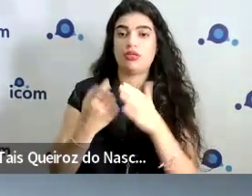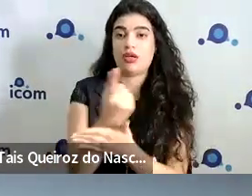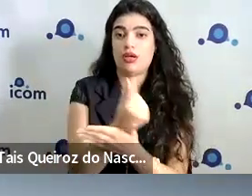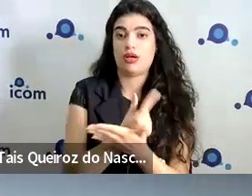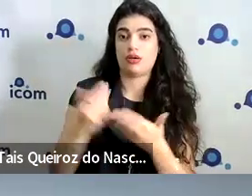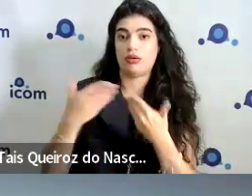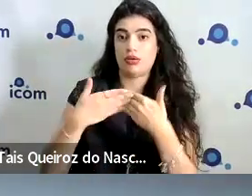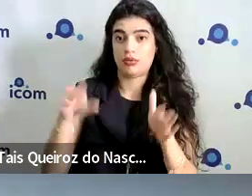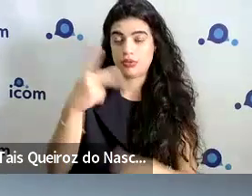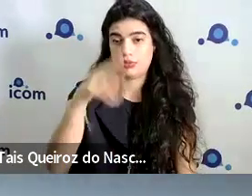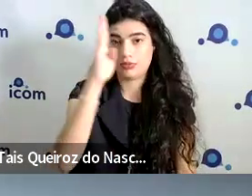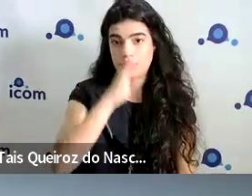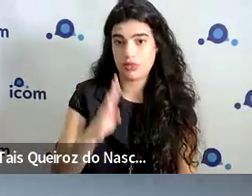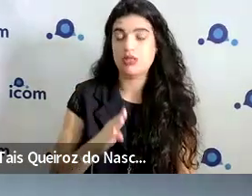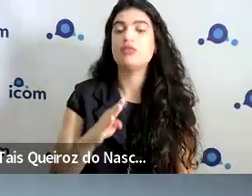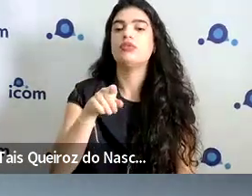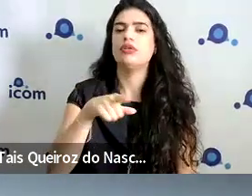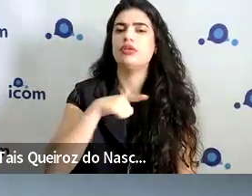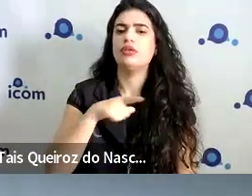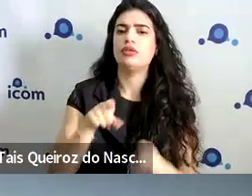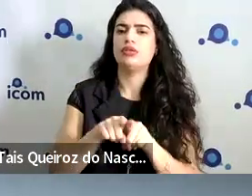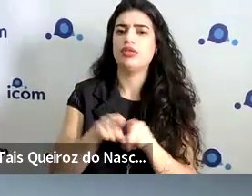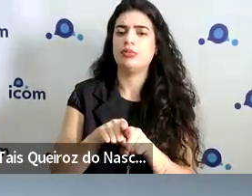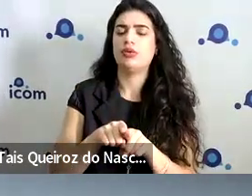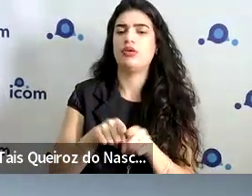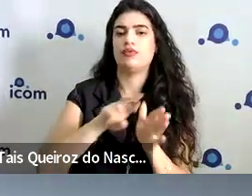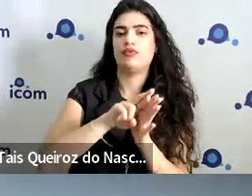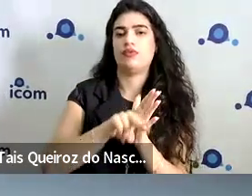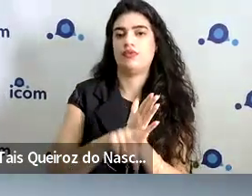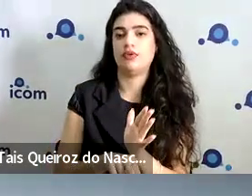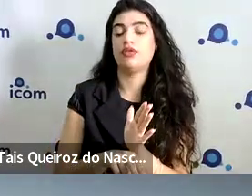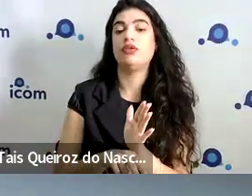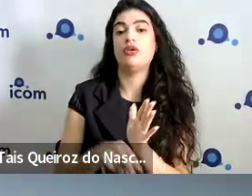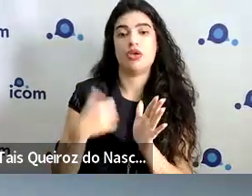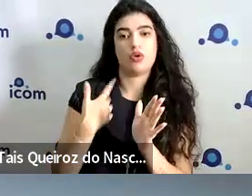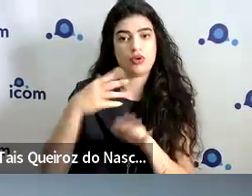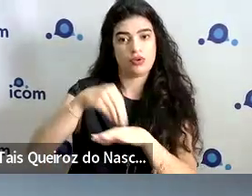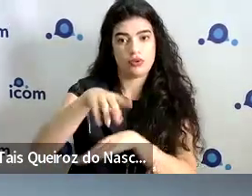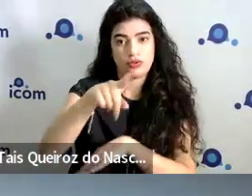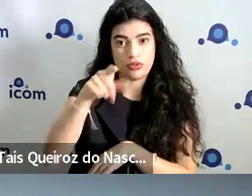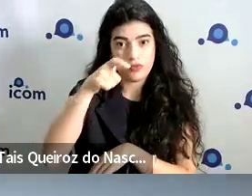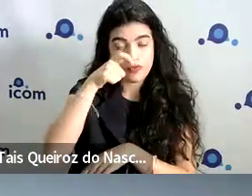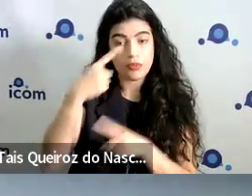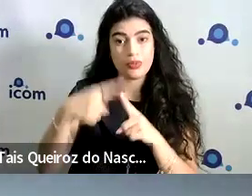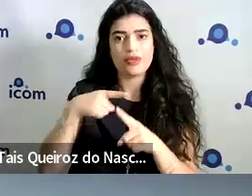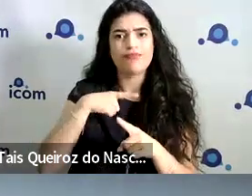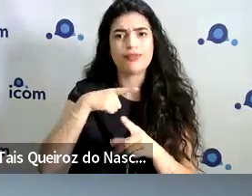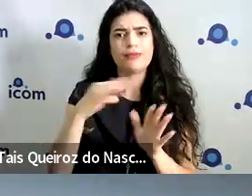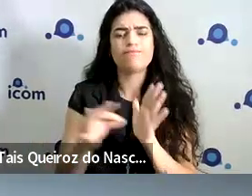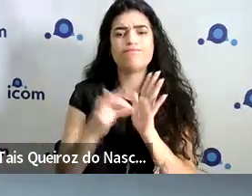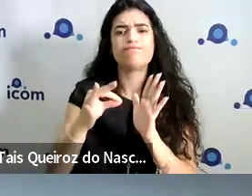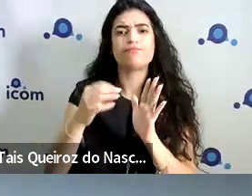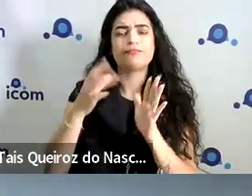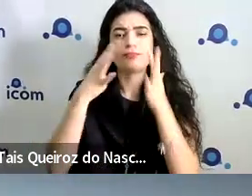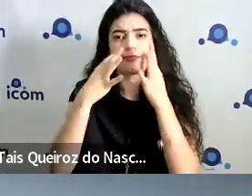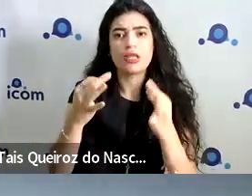Dentre elas, a Via, a antiga Via Varejo. Eu recomendo muito que vocês vejam, porque lá eles destacam quantas obrigações acessórias eles chegaram a